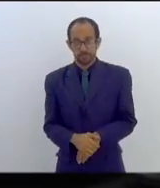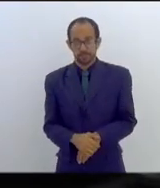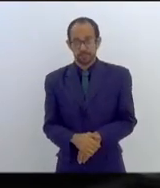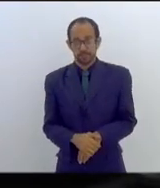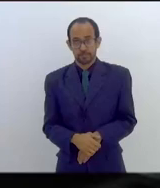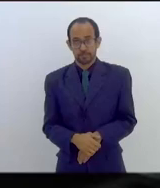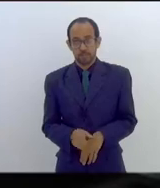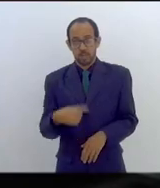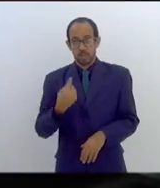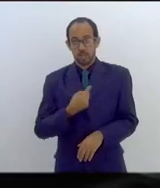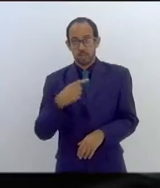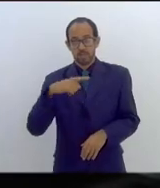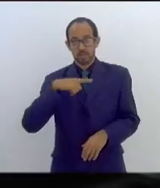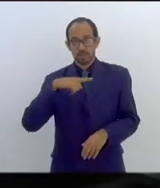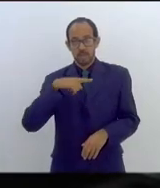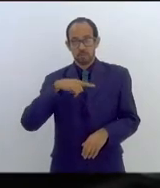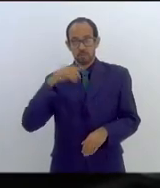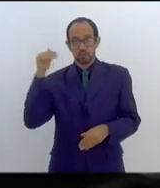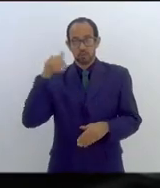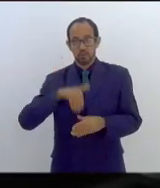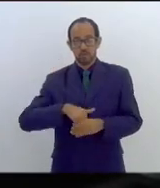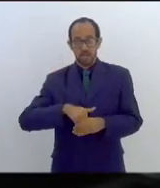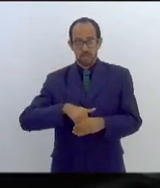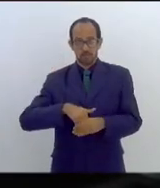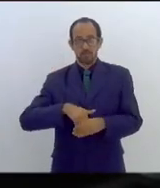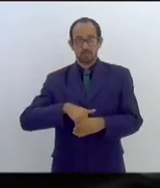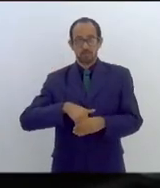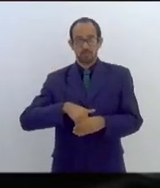nós temos que votar